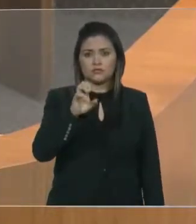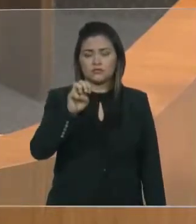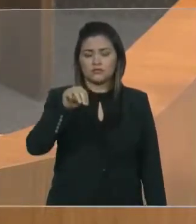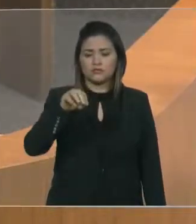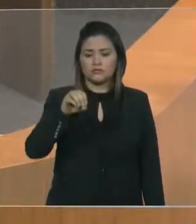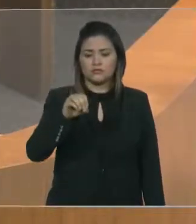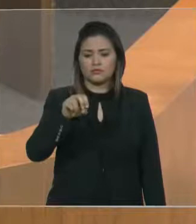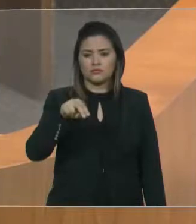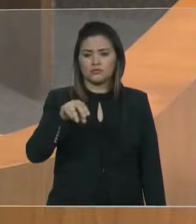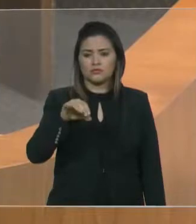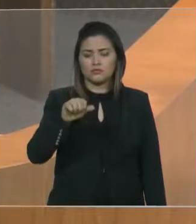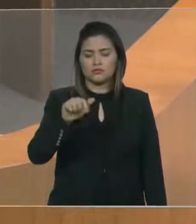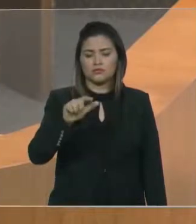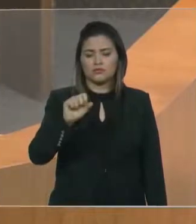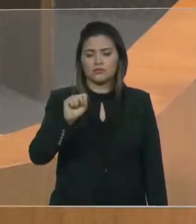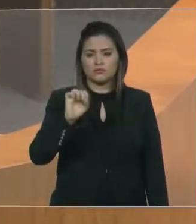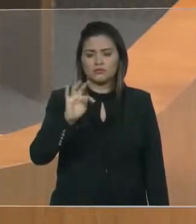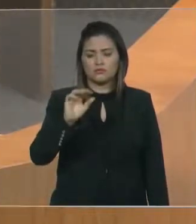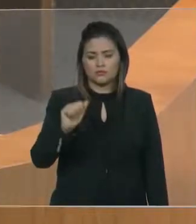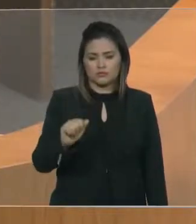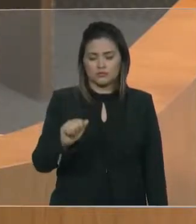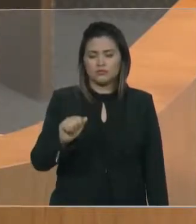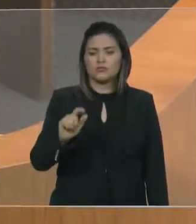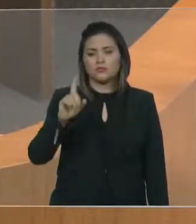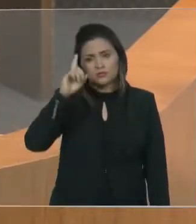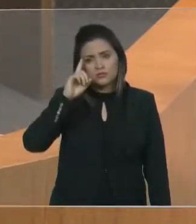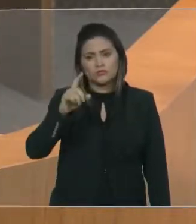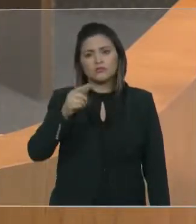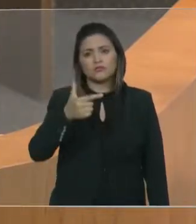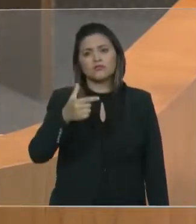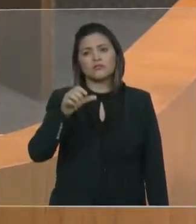que, embora tenha uma profissão ainda não reconhecida